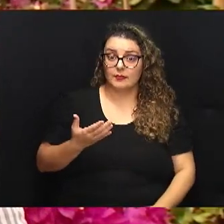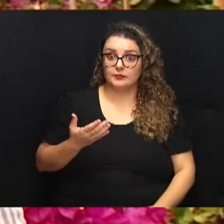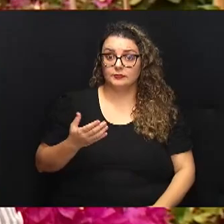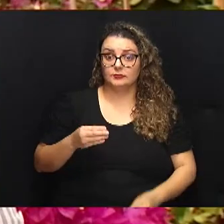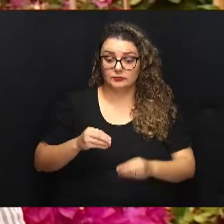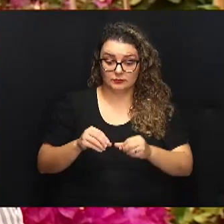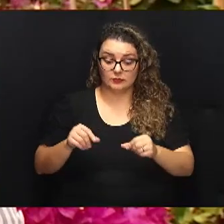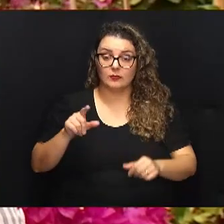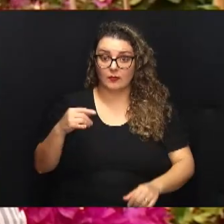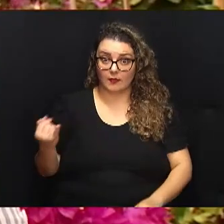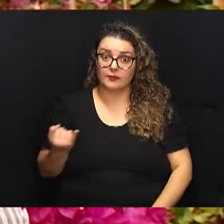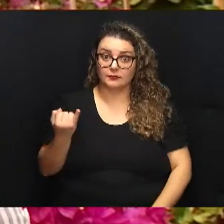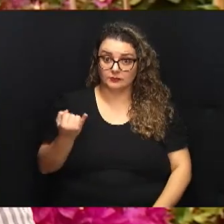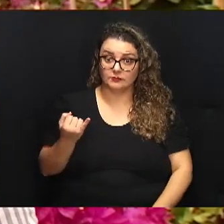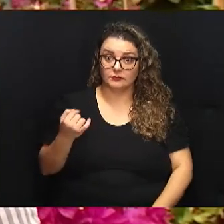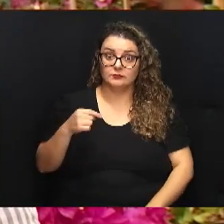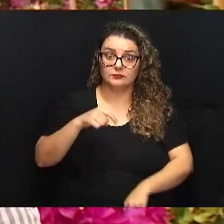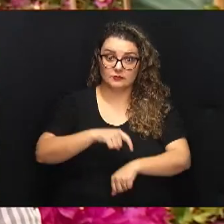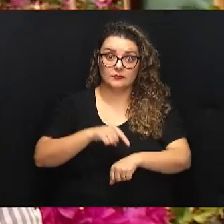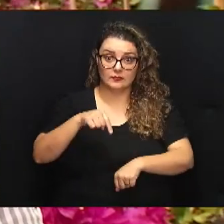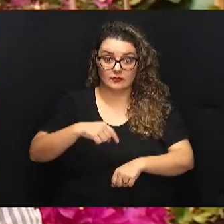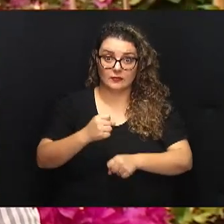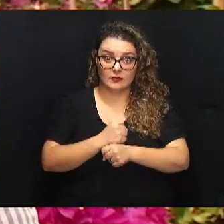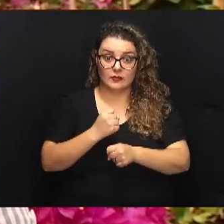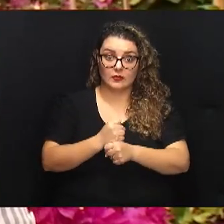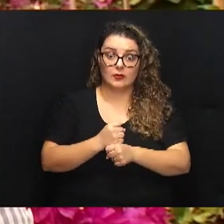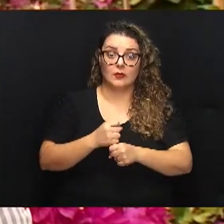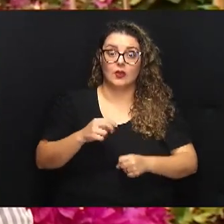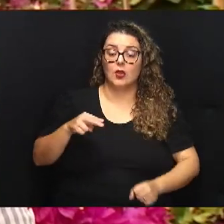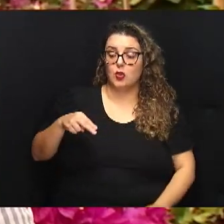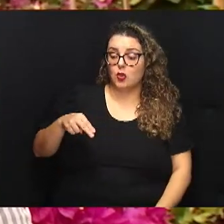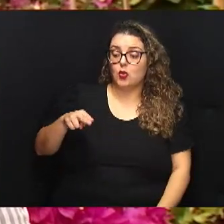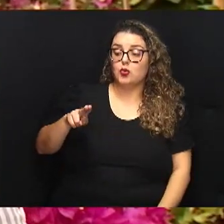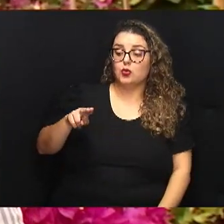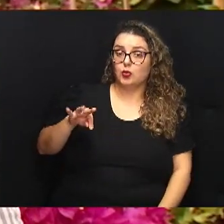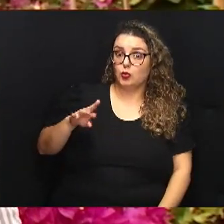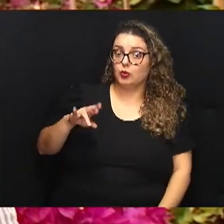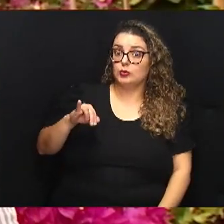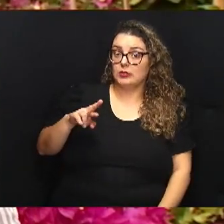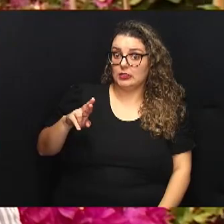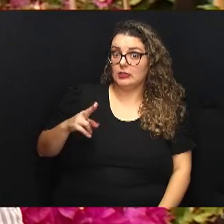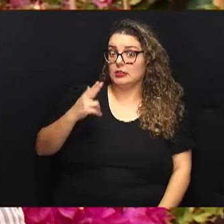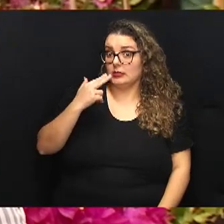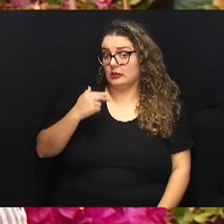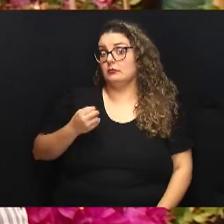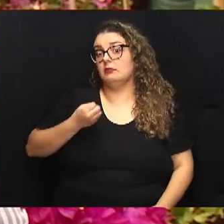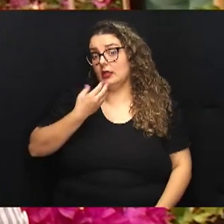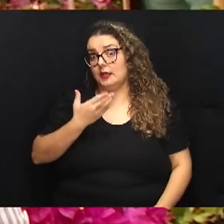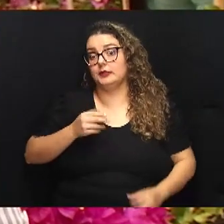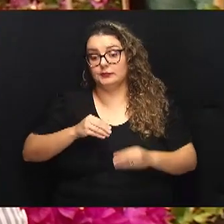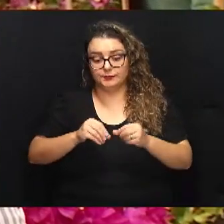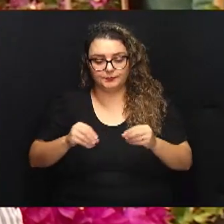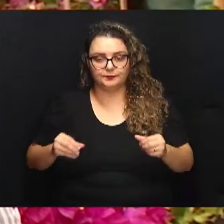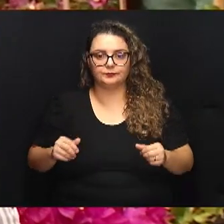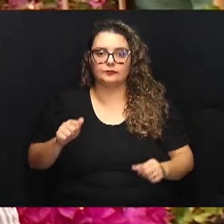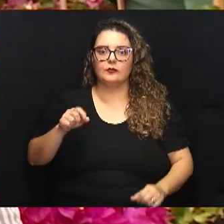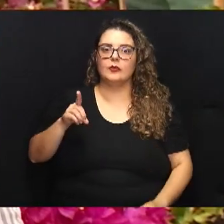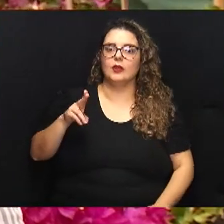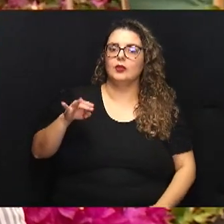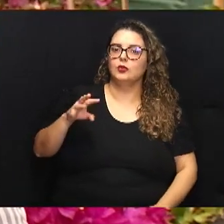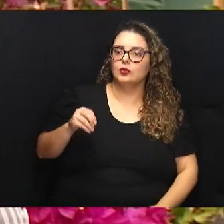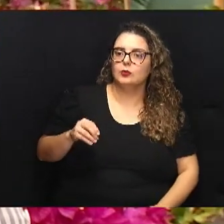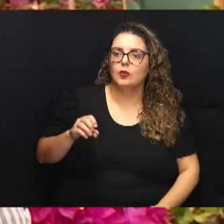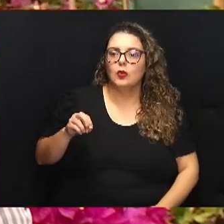muito importante agora nessa época do ano. Nutrir muito bem o solo com adubo